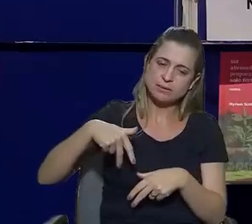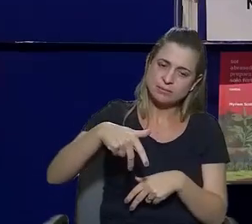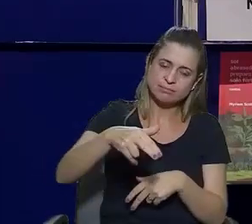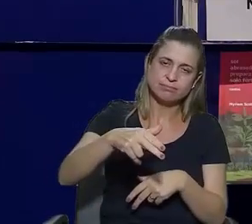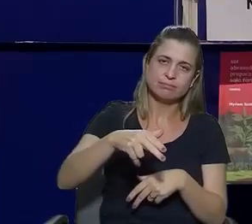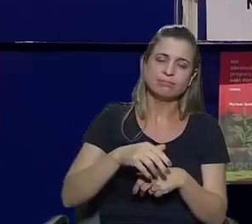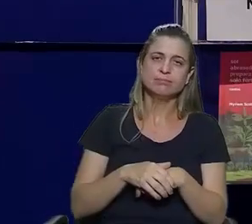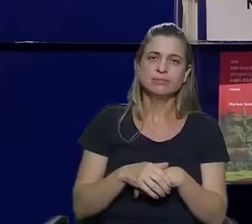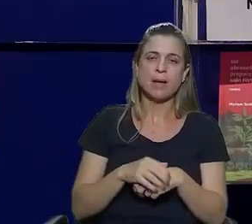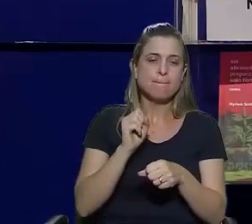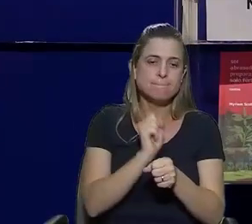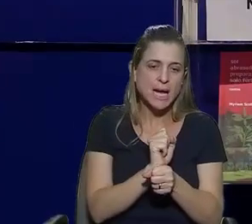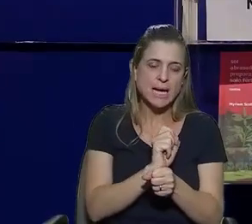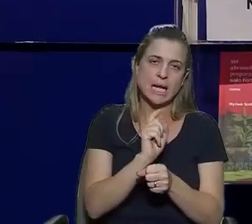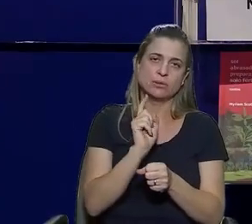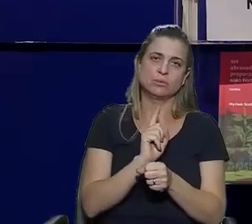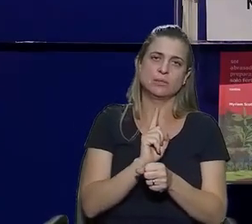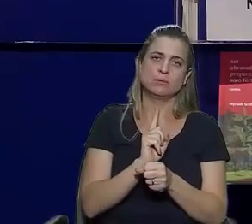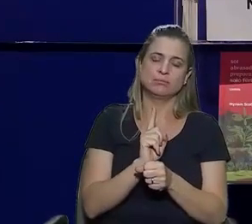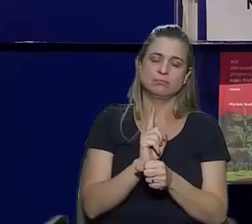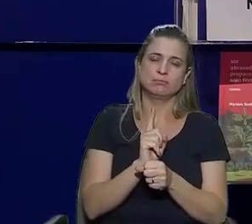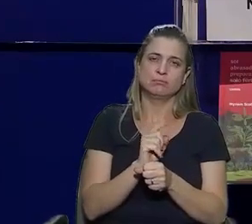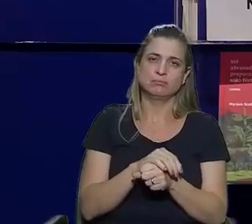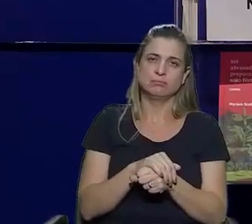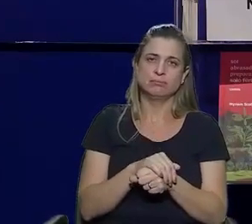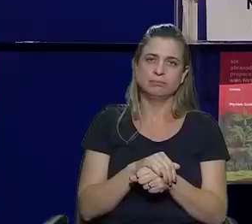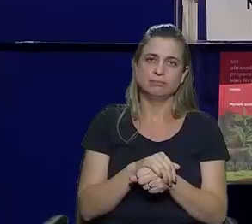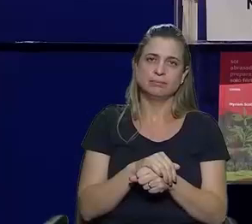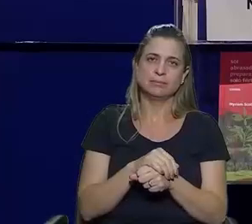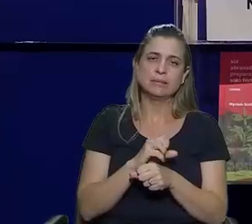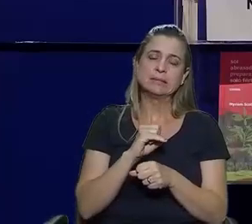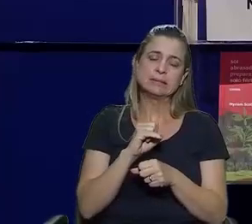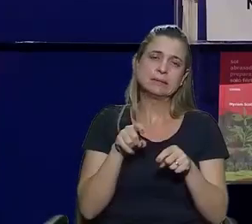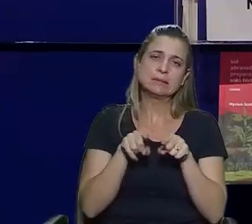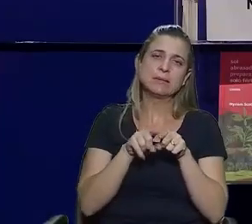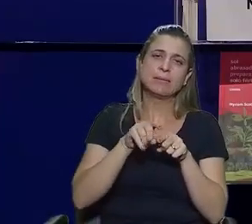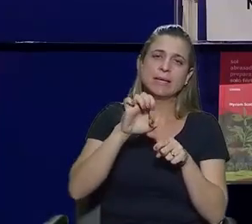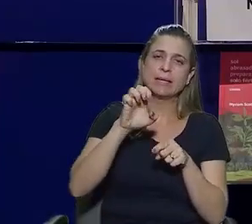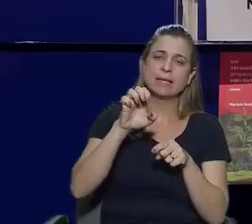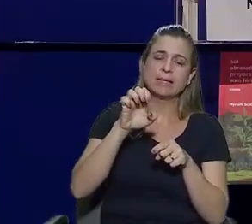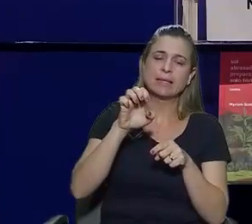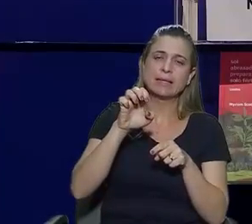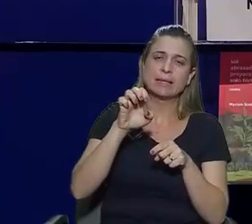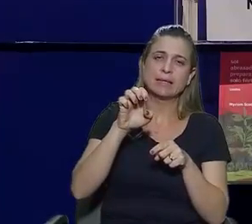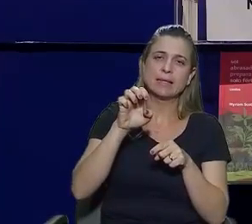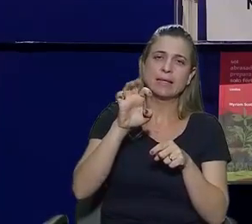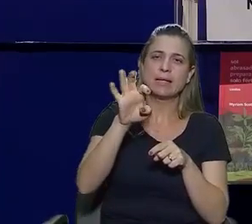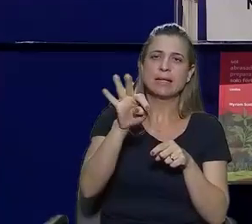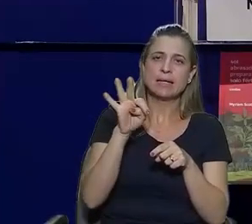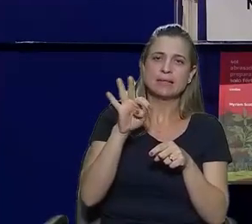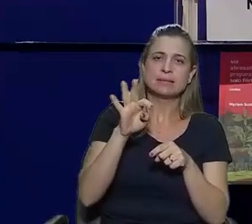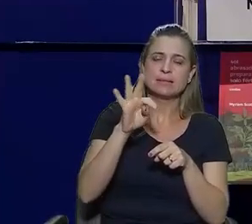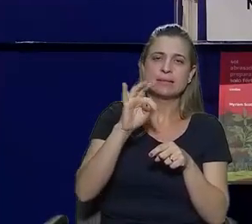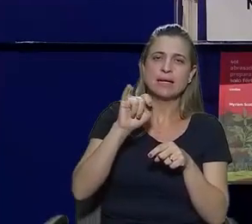estáticos, mesmo estáticos de êxtase, né? Com X, que você fica tão deslumbrado que você